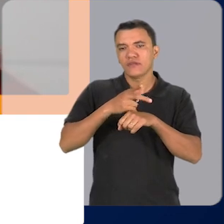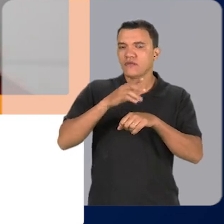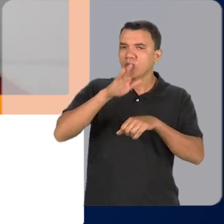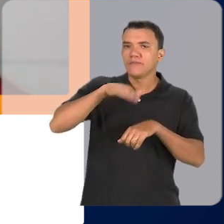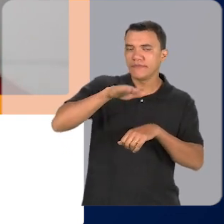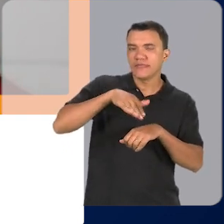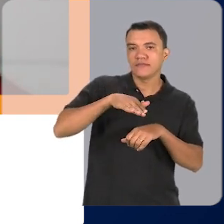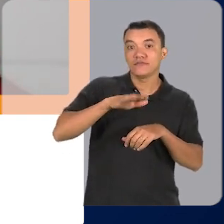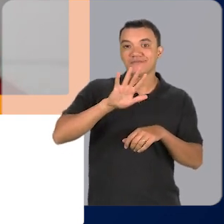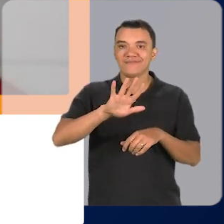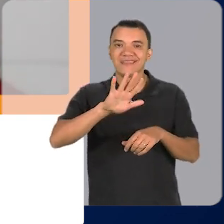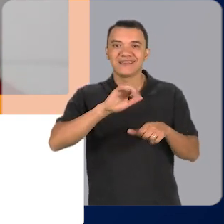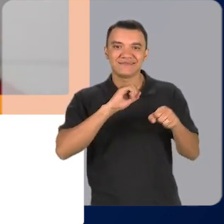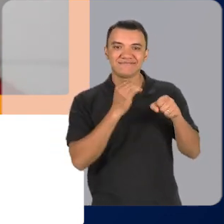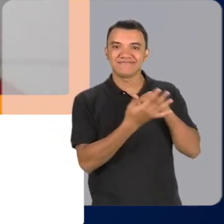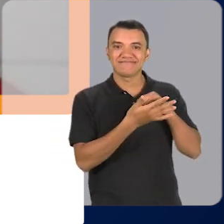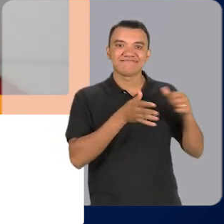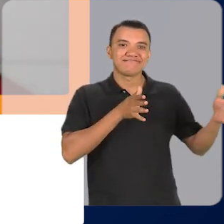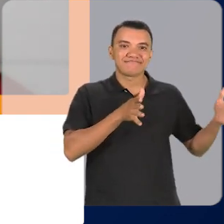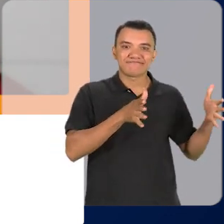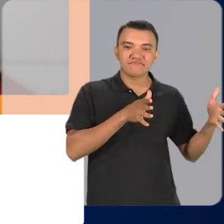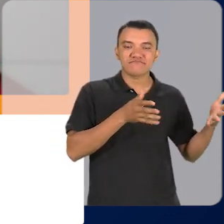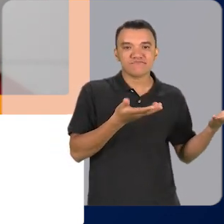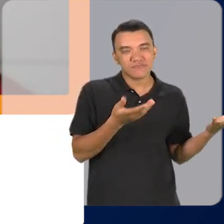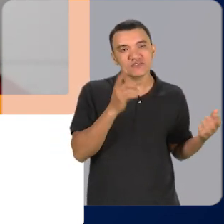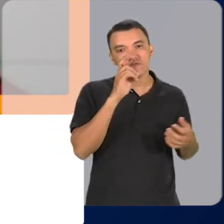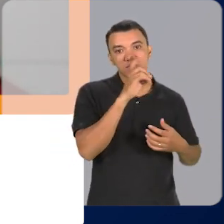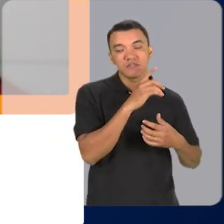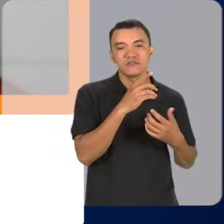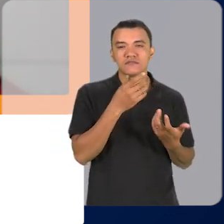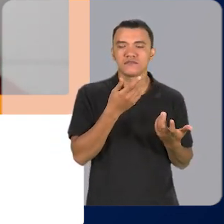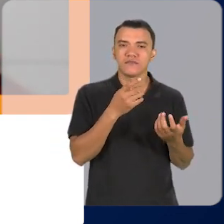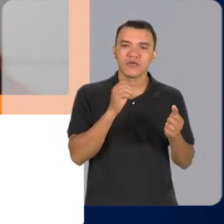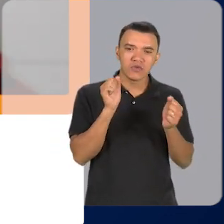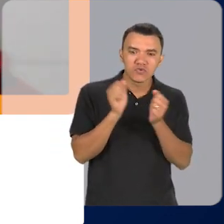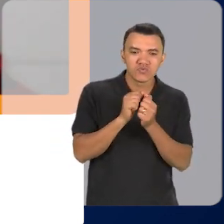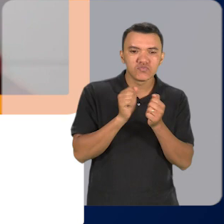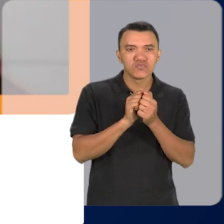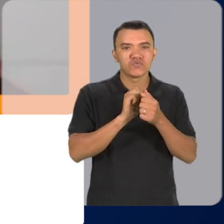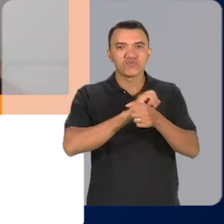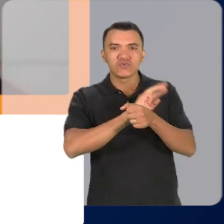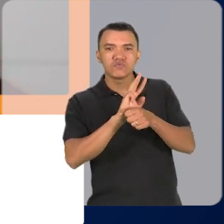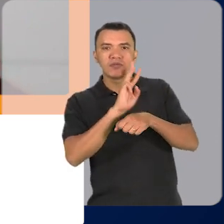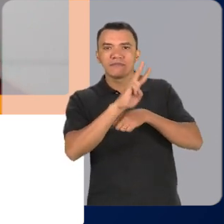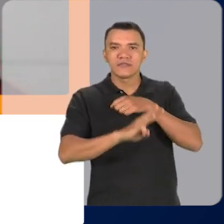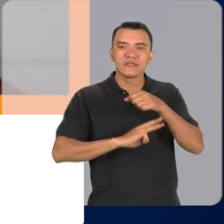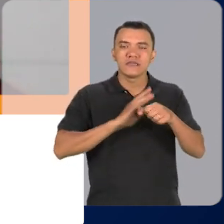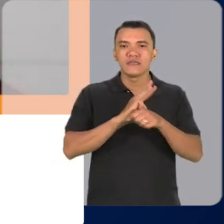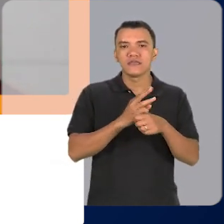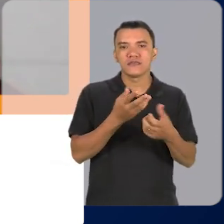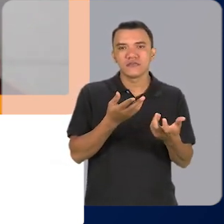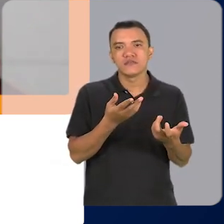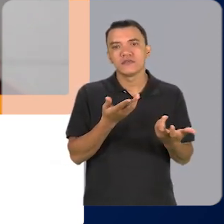estava trabalhando em parceria com a Emanet, e a gente precisava dos estúdios, o Fredson,